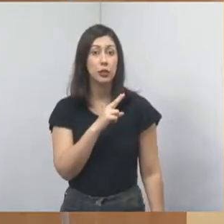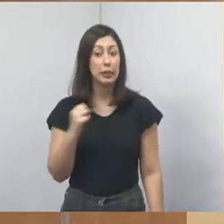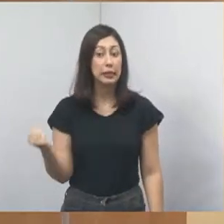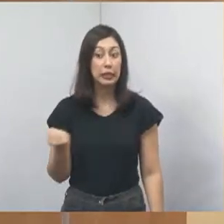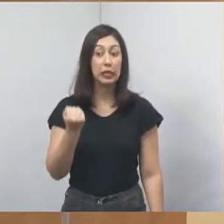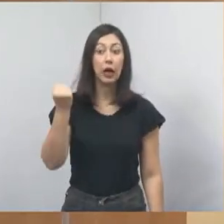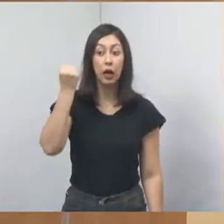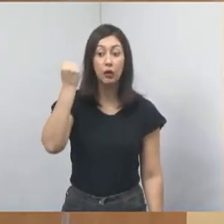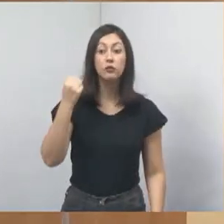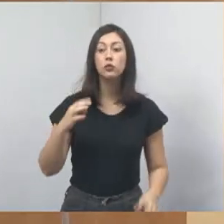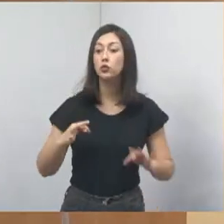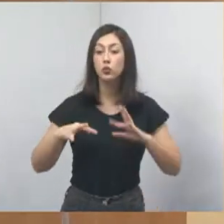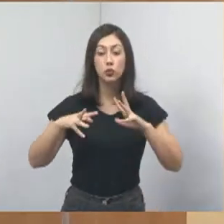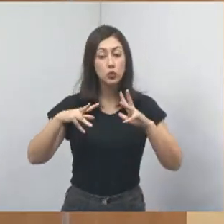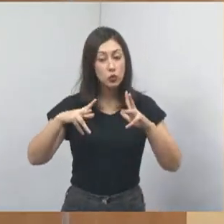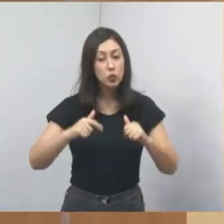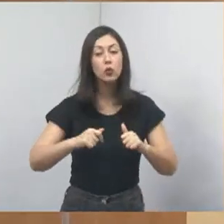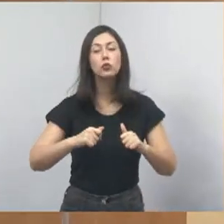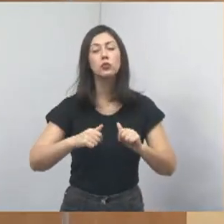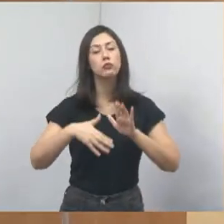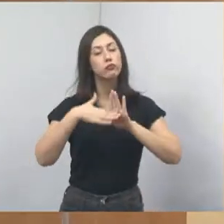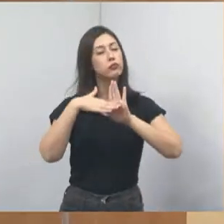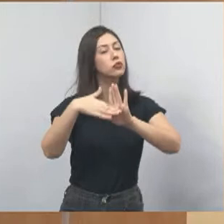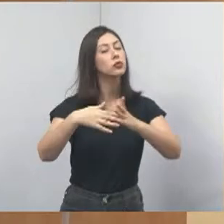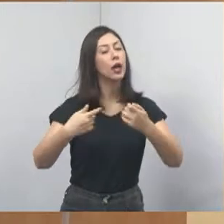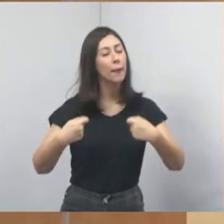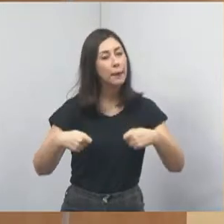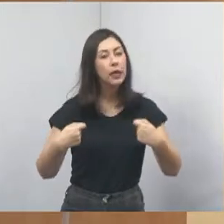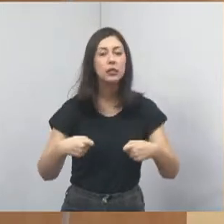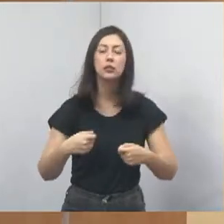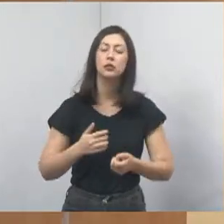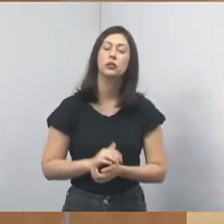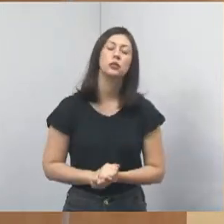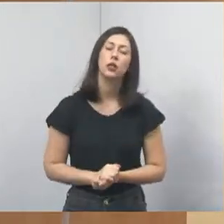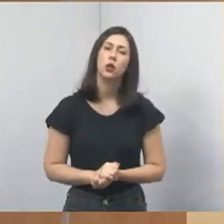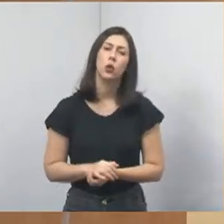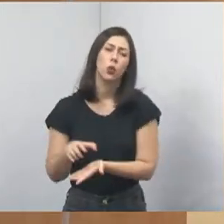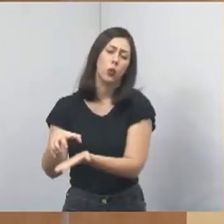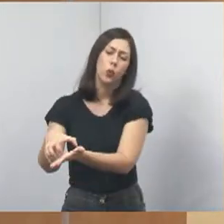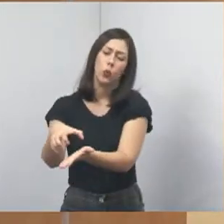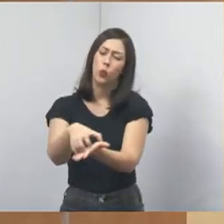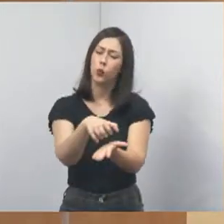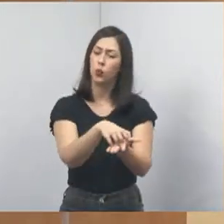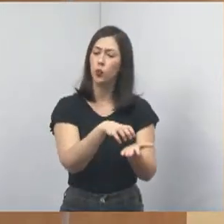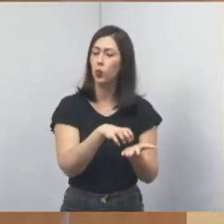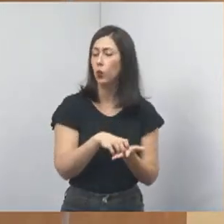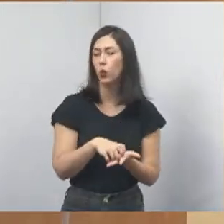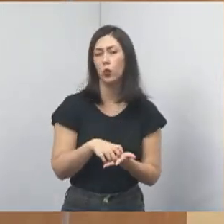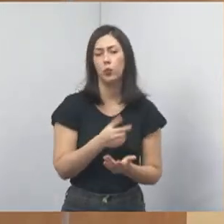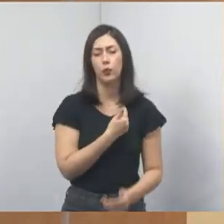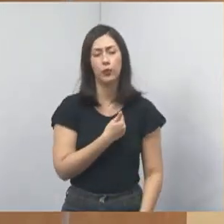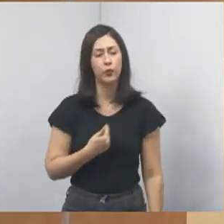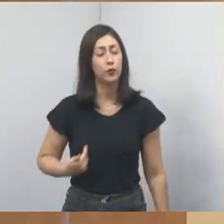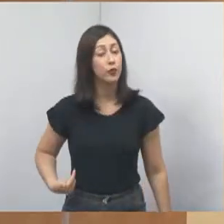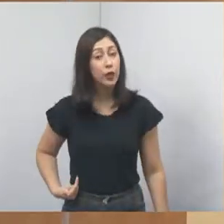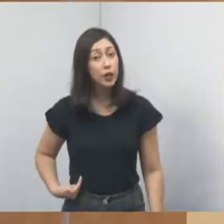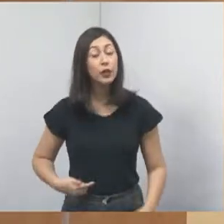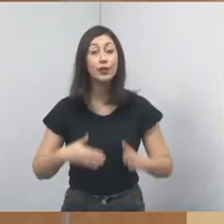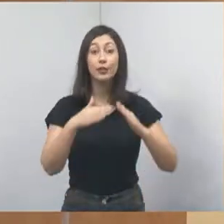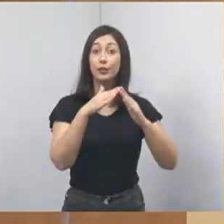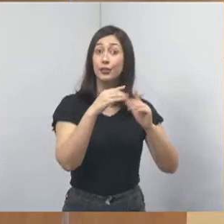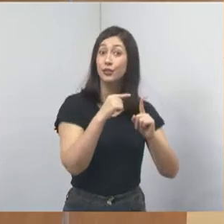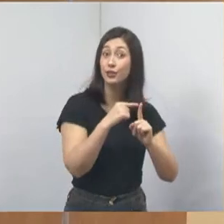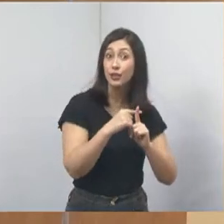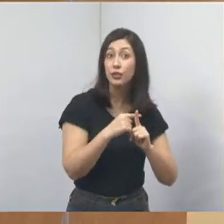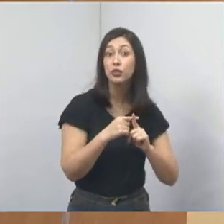são convidados a ajudar, e as organizações não governamentais, os governos, as